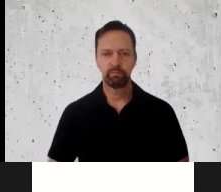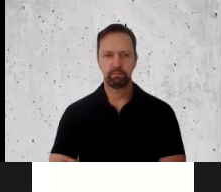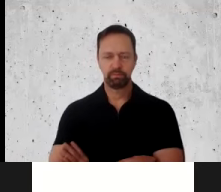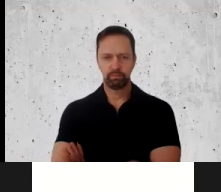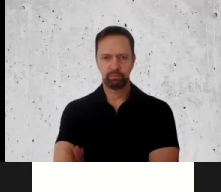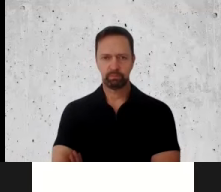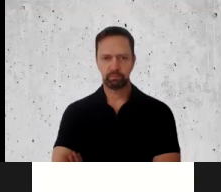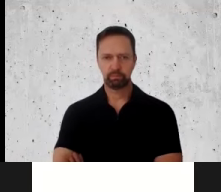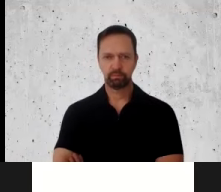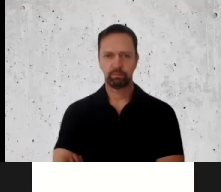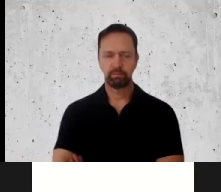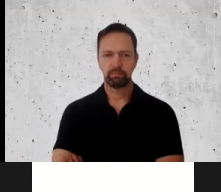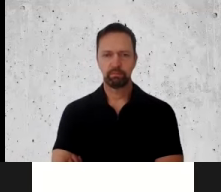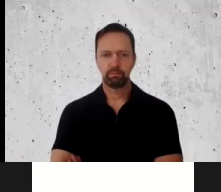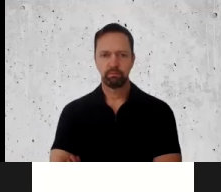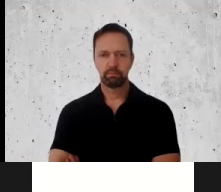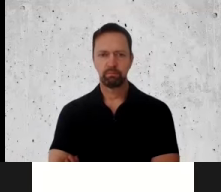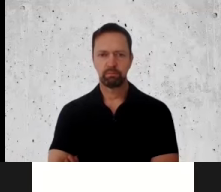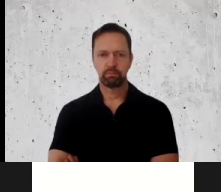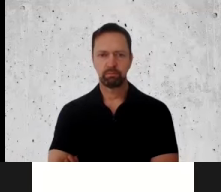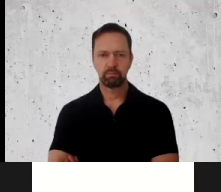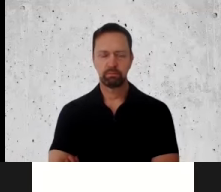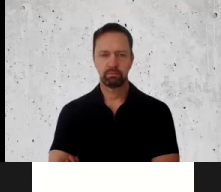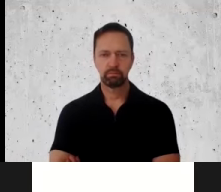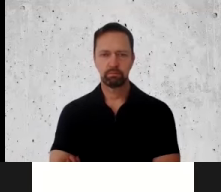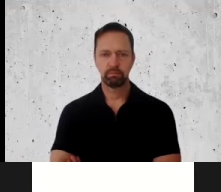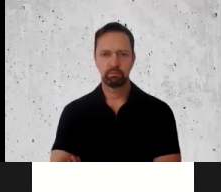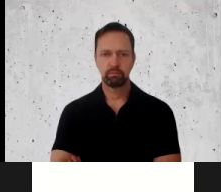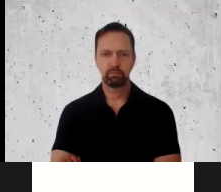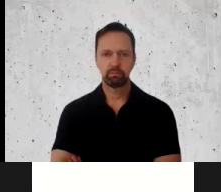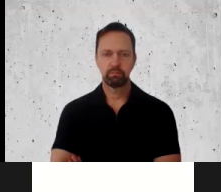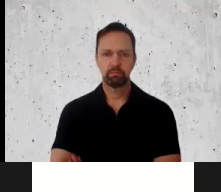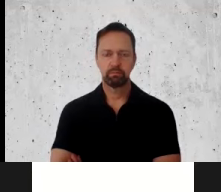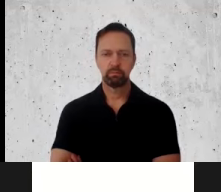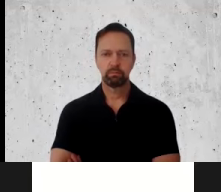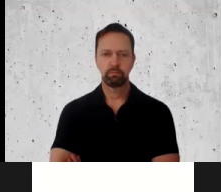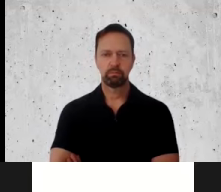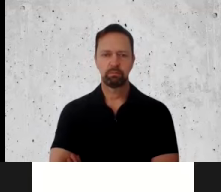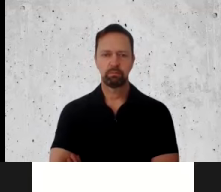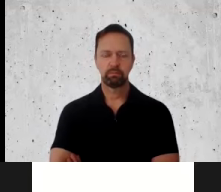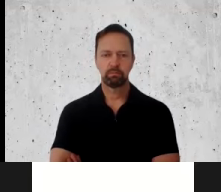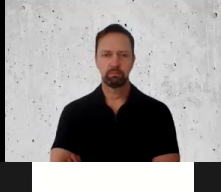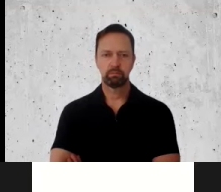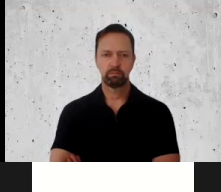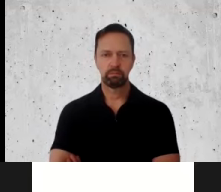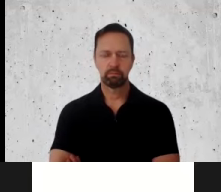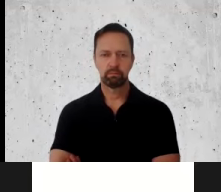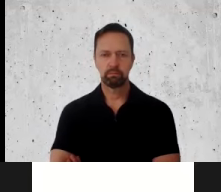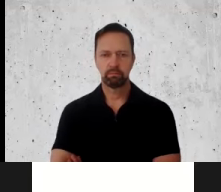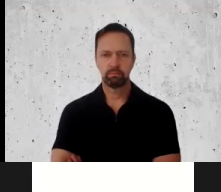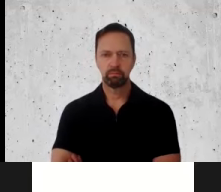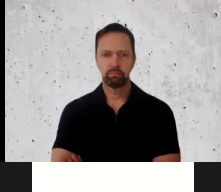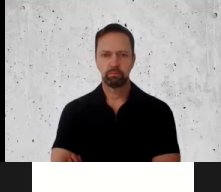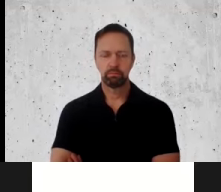de não ter a menor condição de avaliar os detalhes da lei, mas o fato é que ele mostra que os empréstimos sem garantias